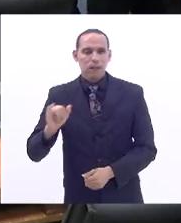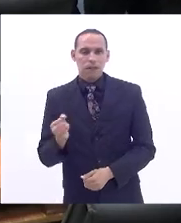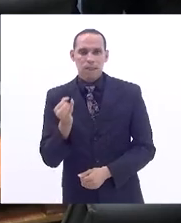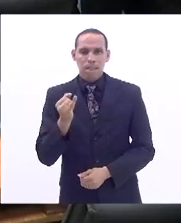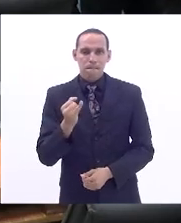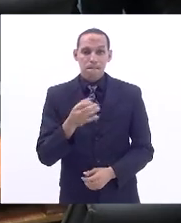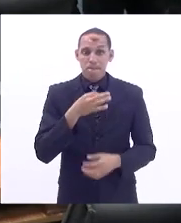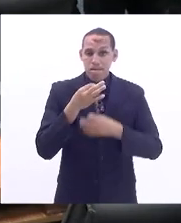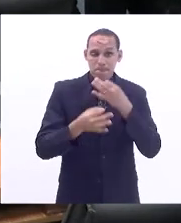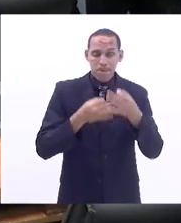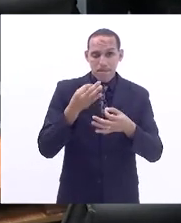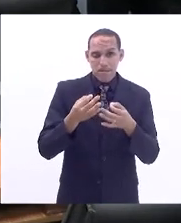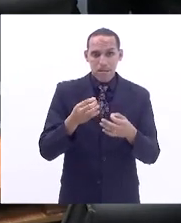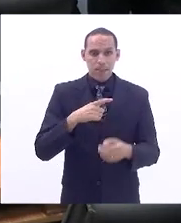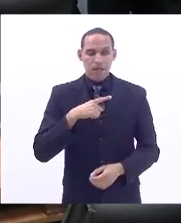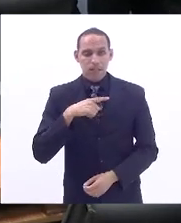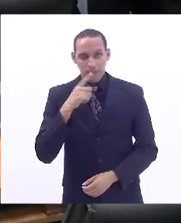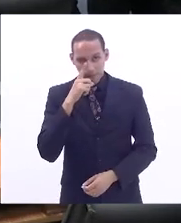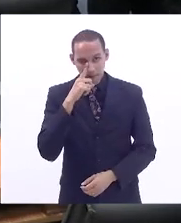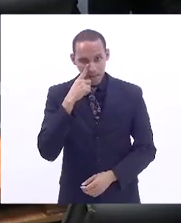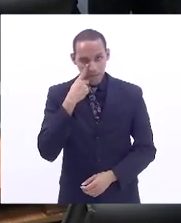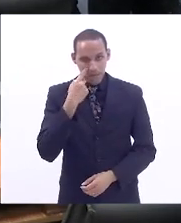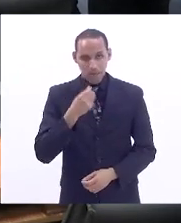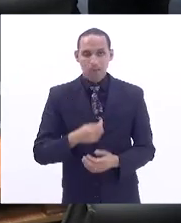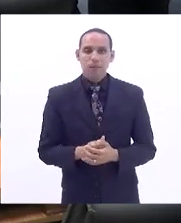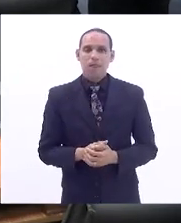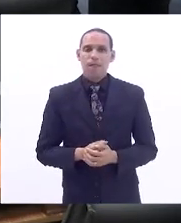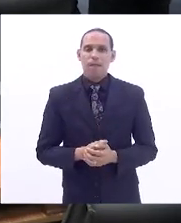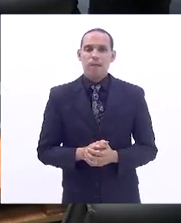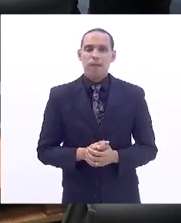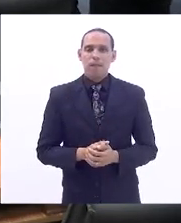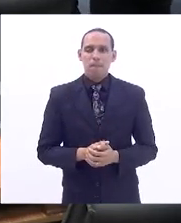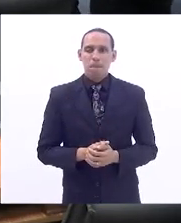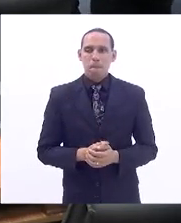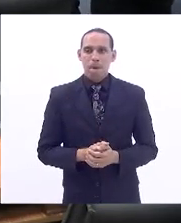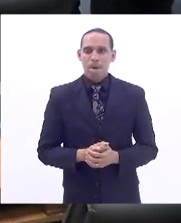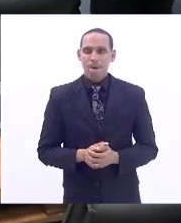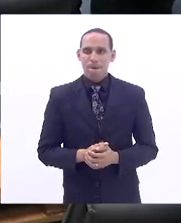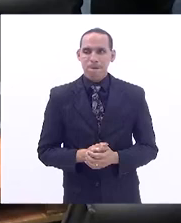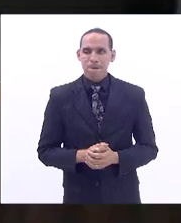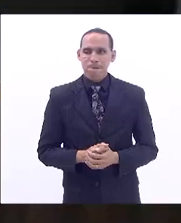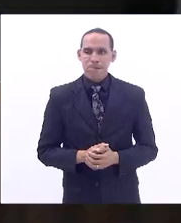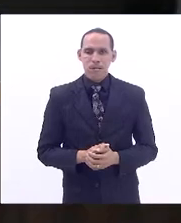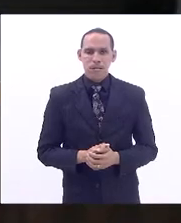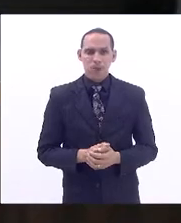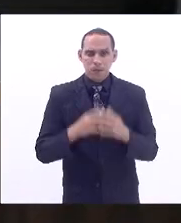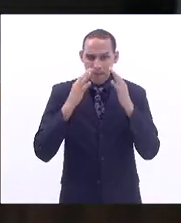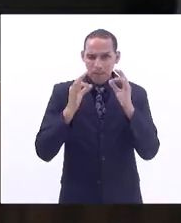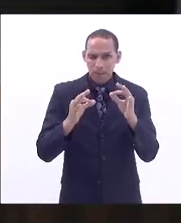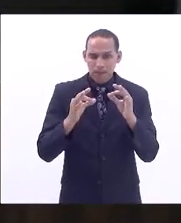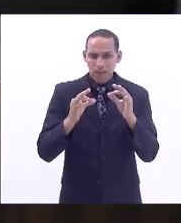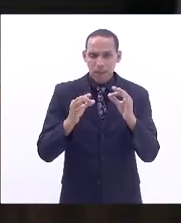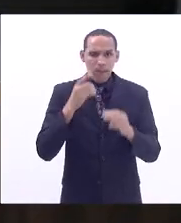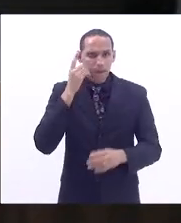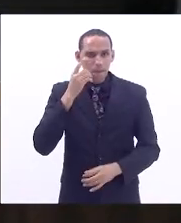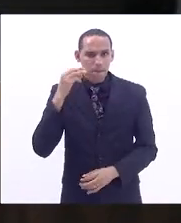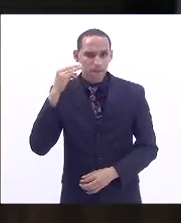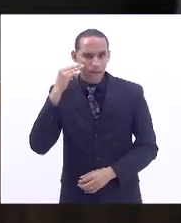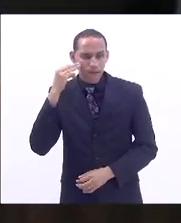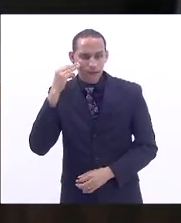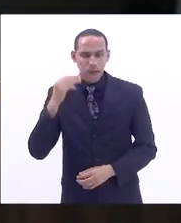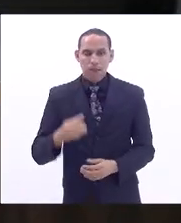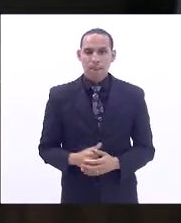e com os pareceres emitidos em eu queria chamar atenção Deputado da